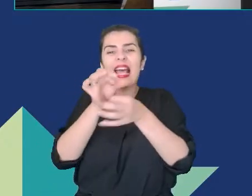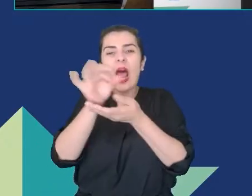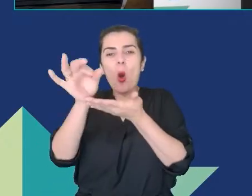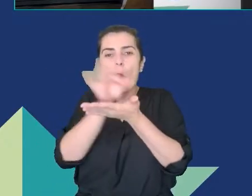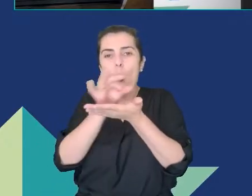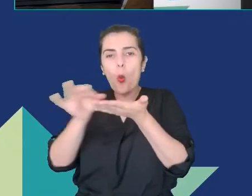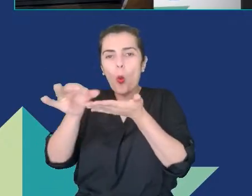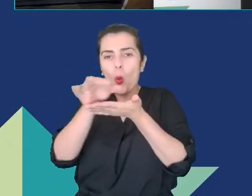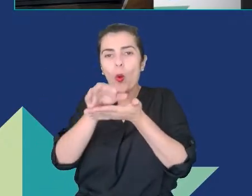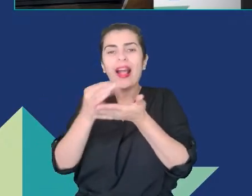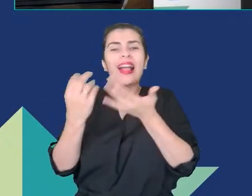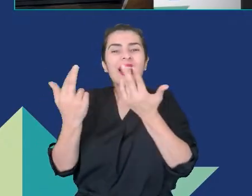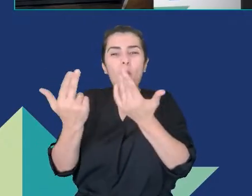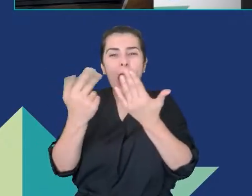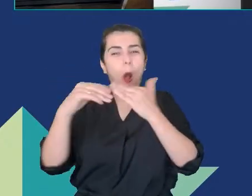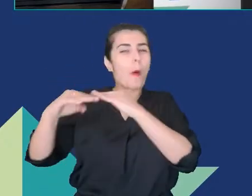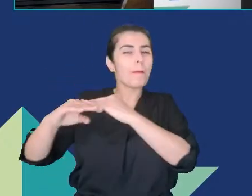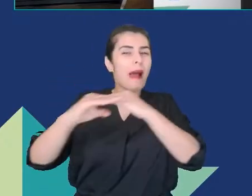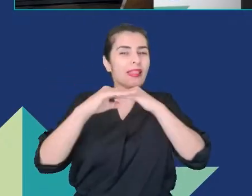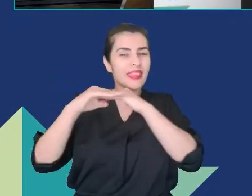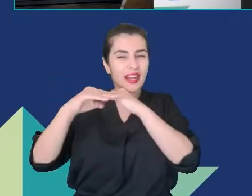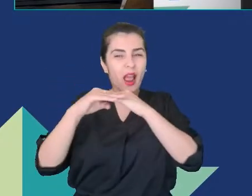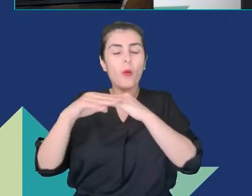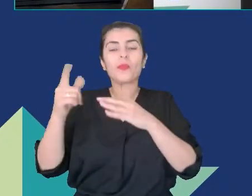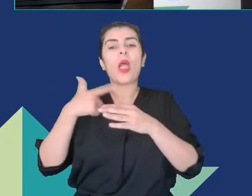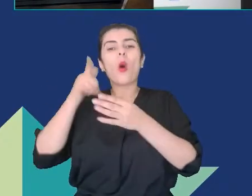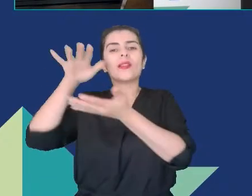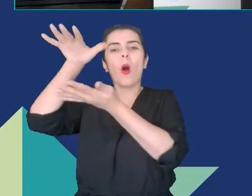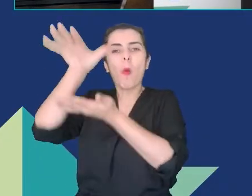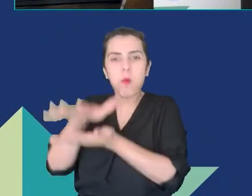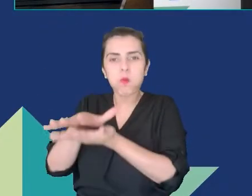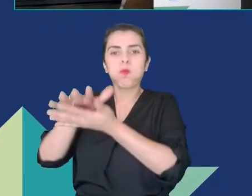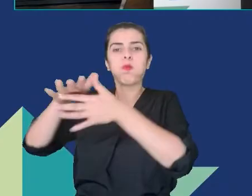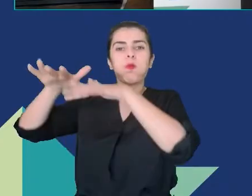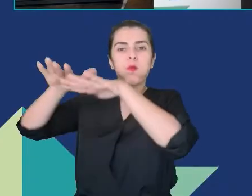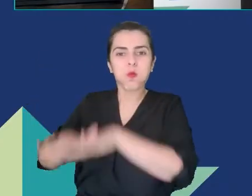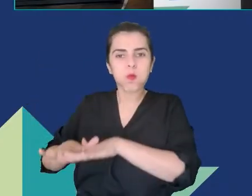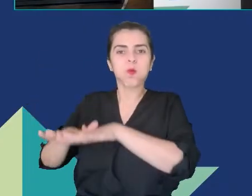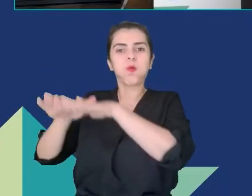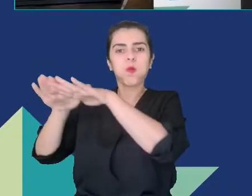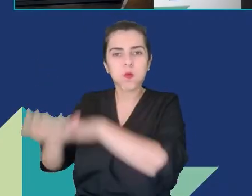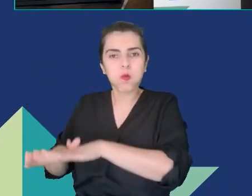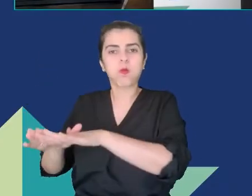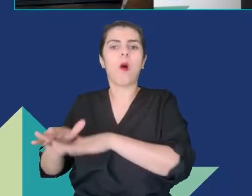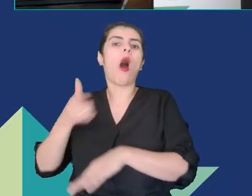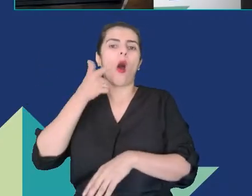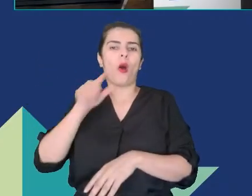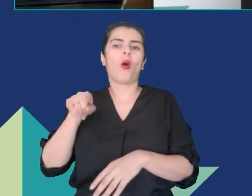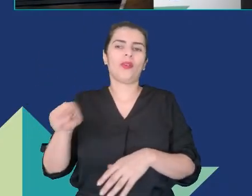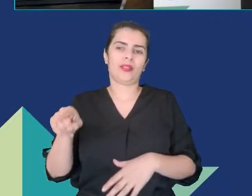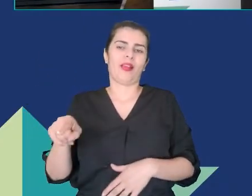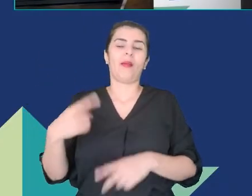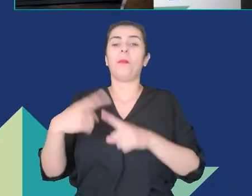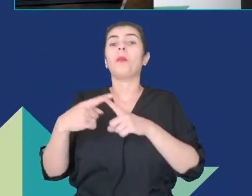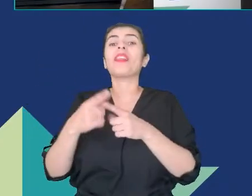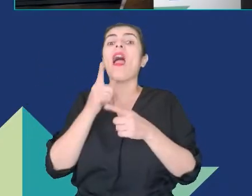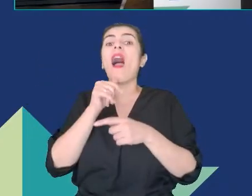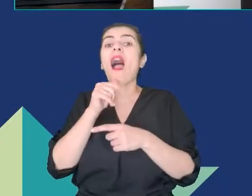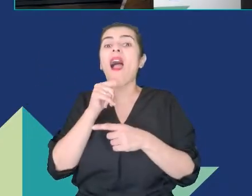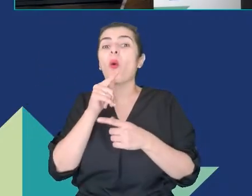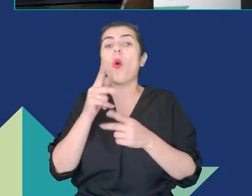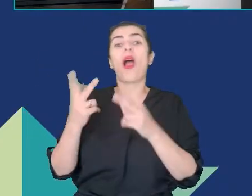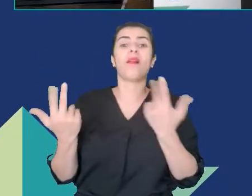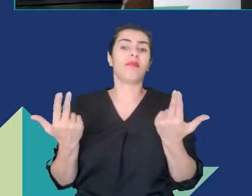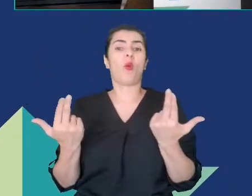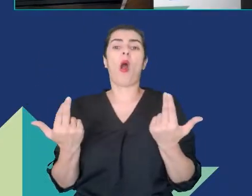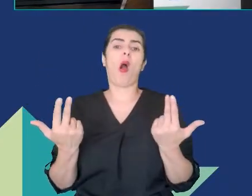o fluxo de compactação vai ser mais assertivo, porque você tem a mesma umidade de saída, a mesma umidade ótima, então